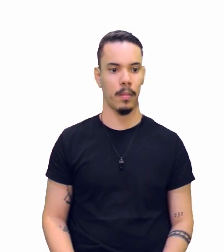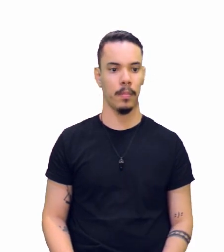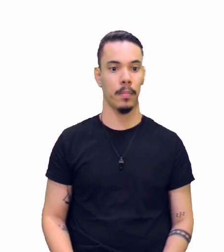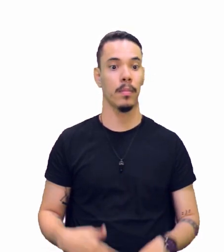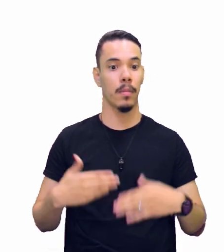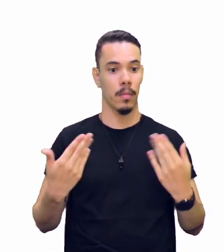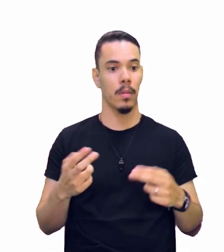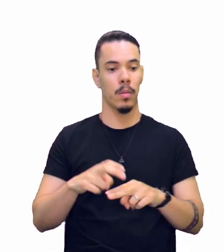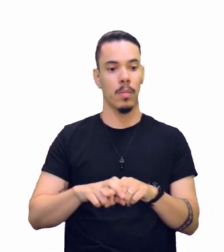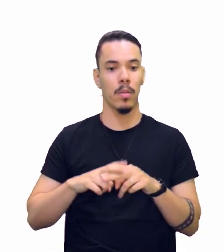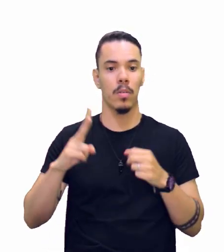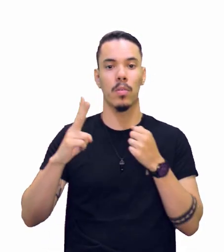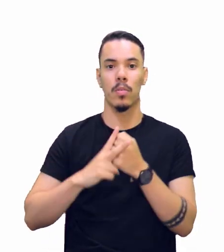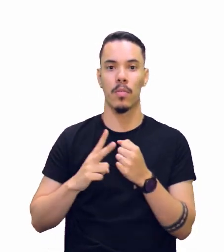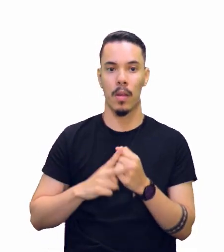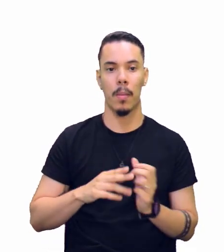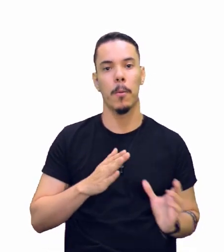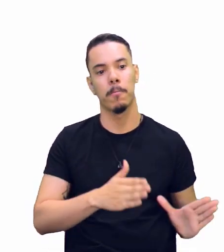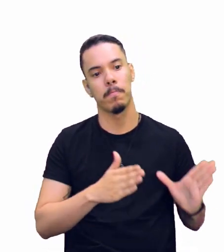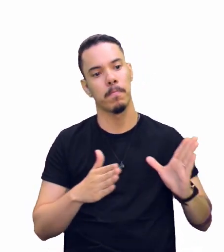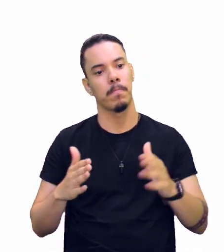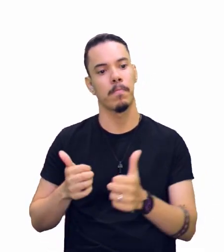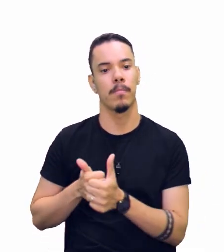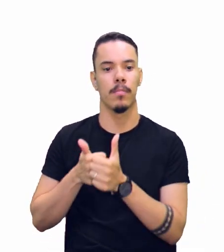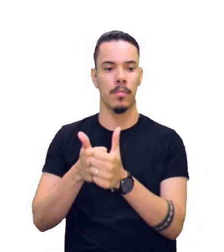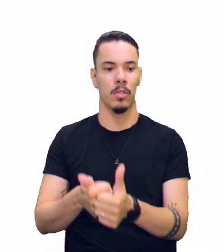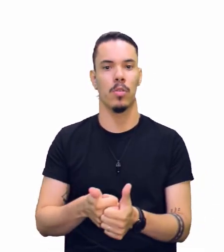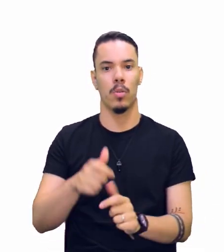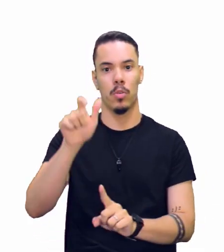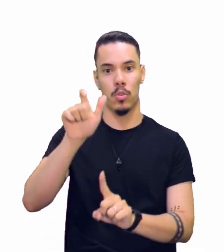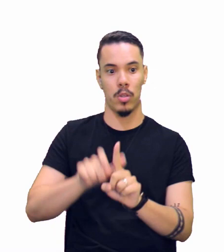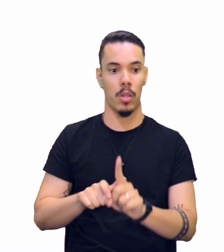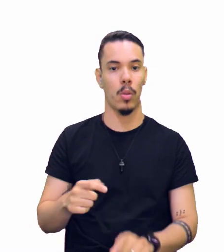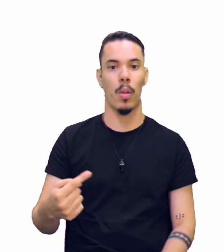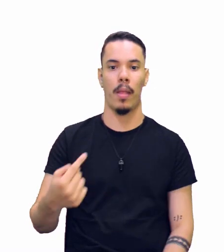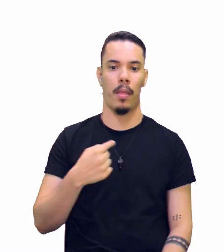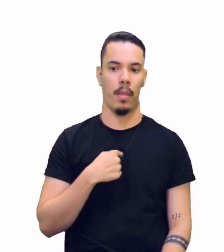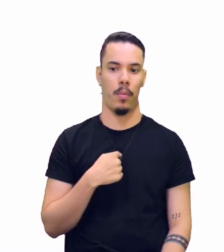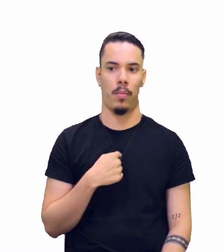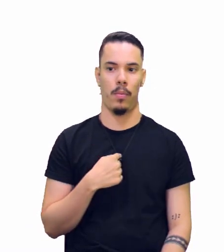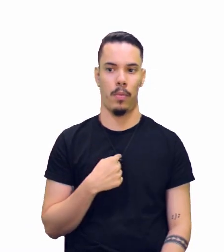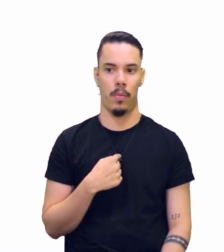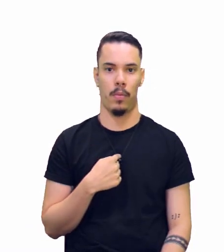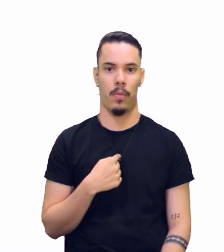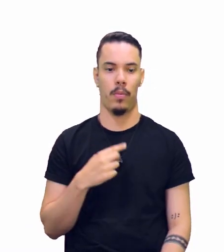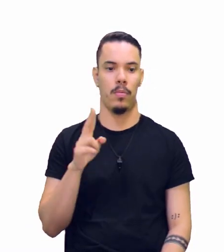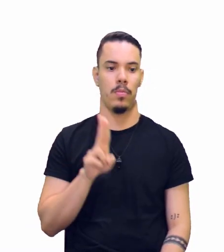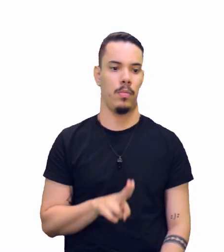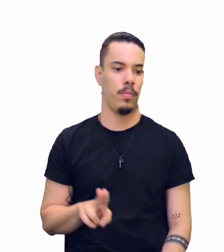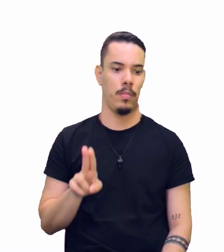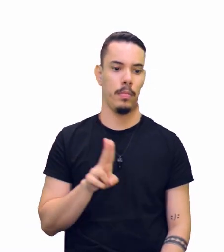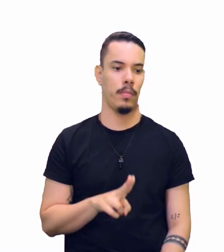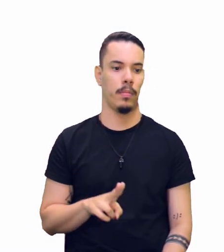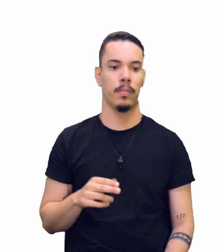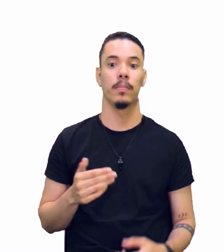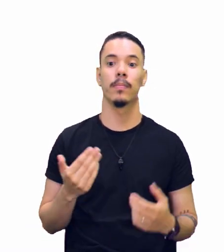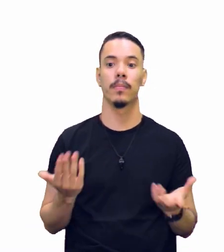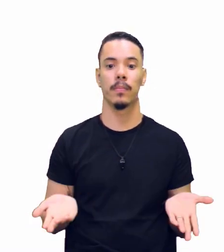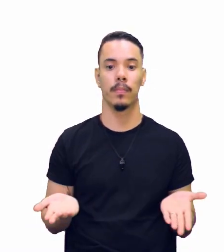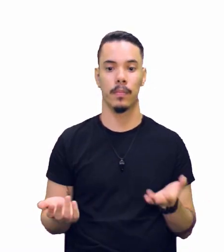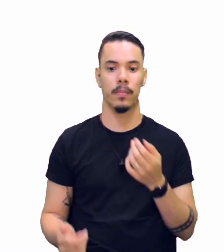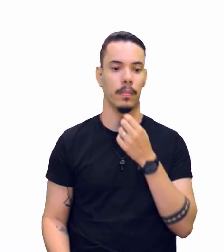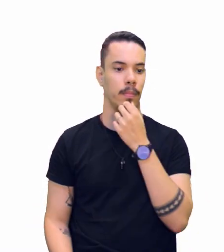passa para cá conjugado de acordo com o sujeito eu. E qual é o sujeito eu que você vai usar no